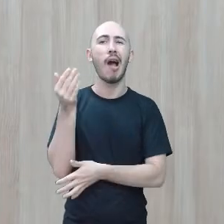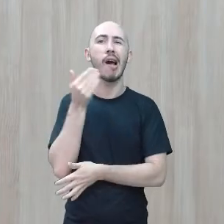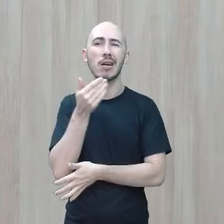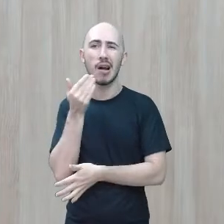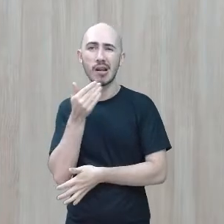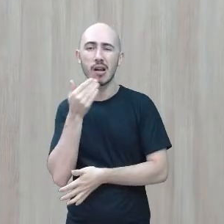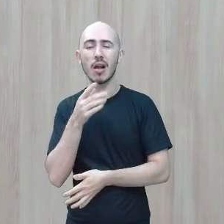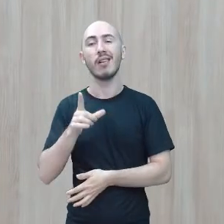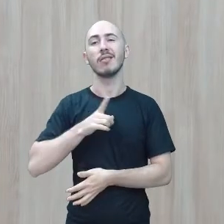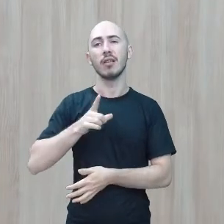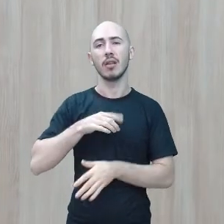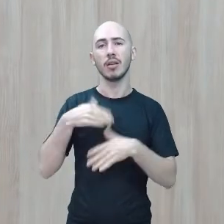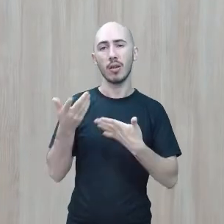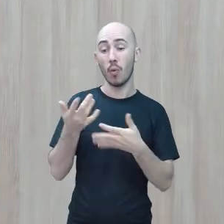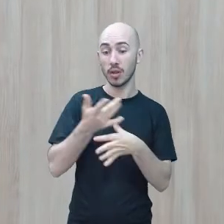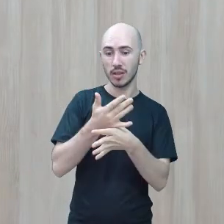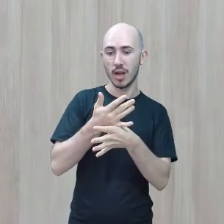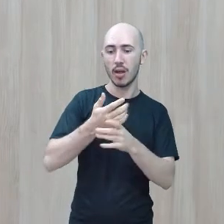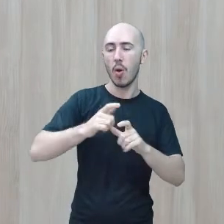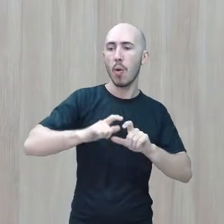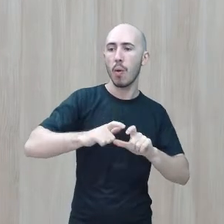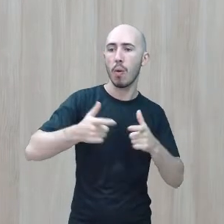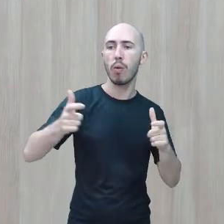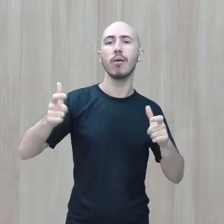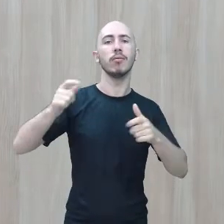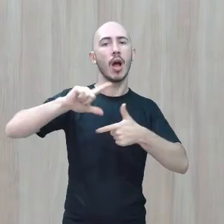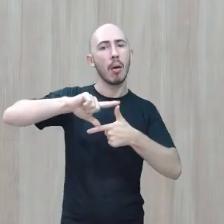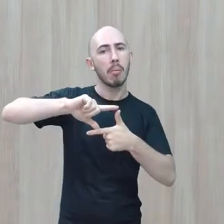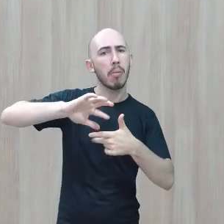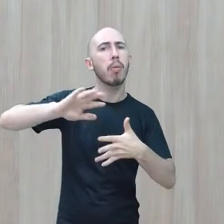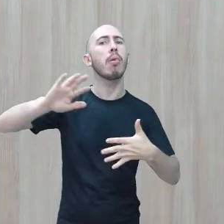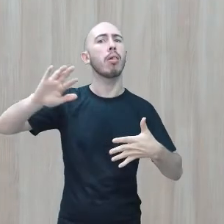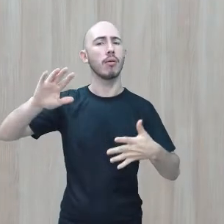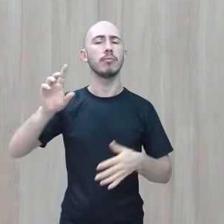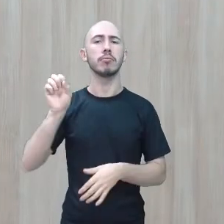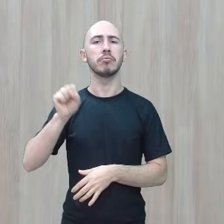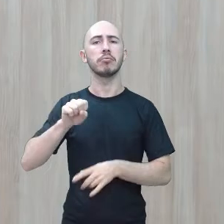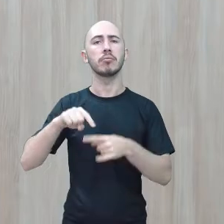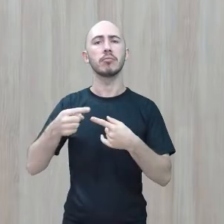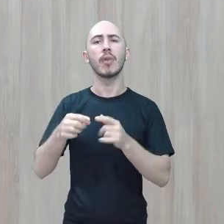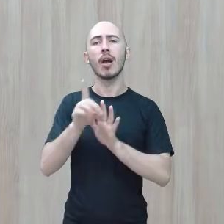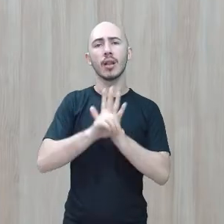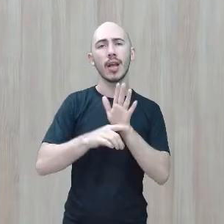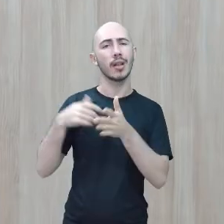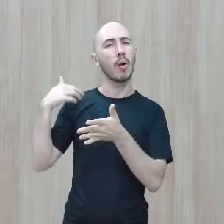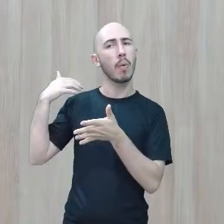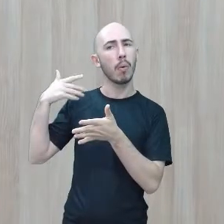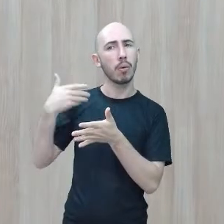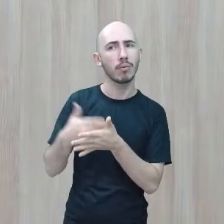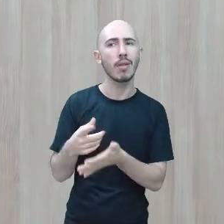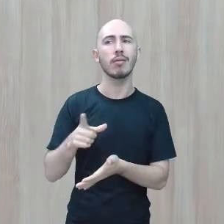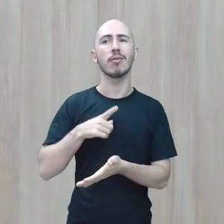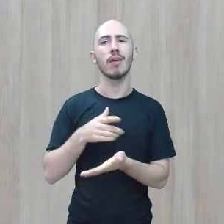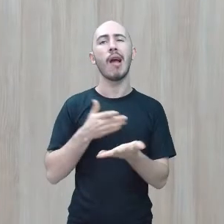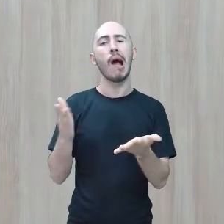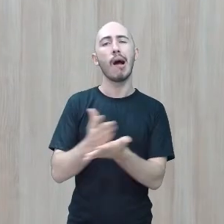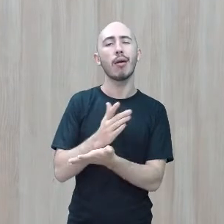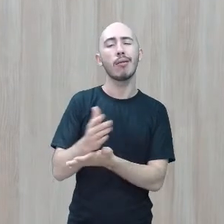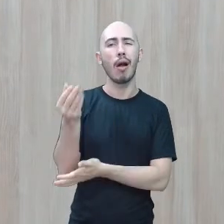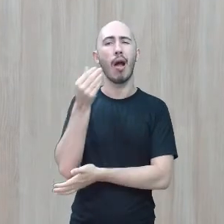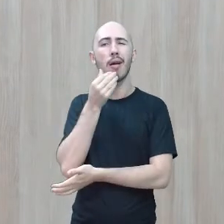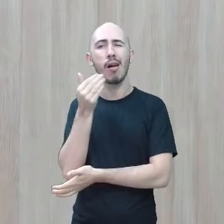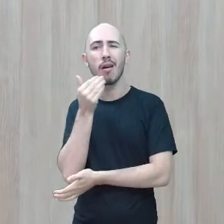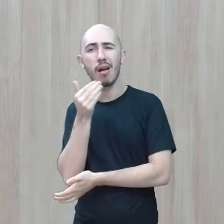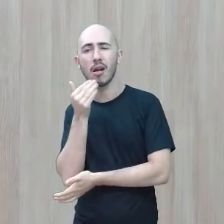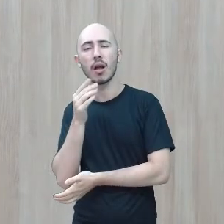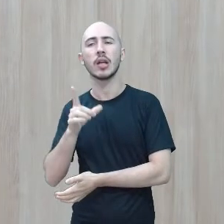vem se modernizando, já de umas décadas para cá, e a gente vê que existem algumas fendas, algumas falhas